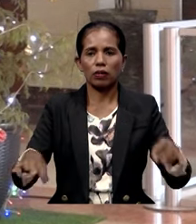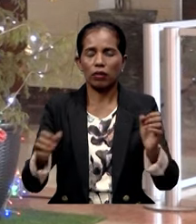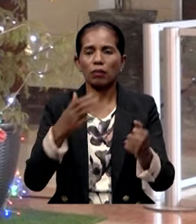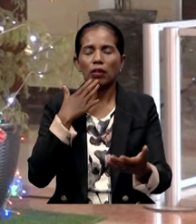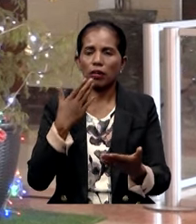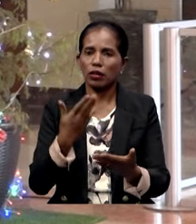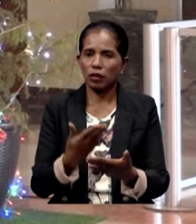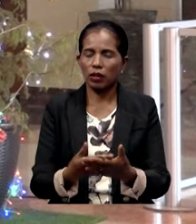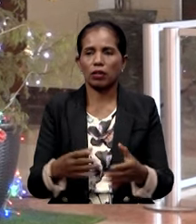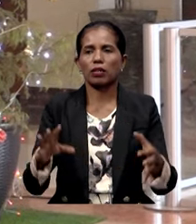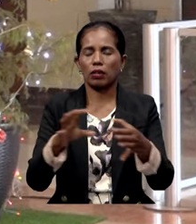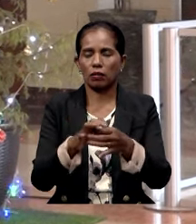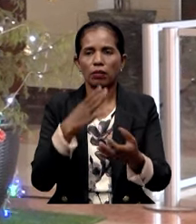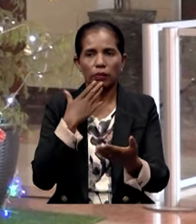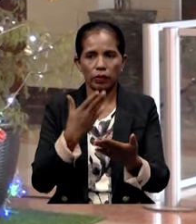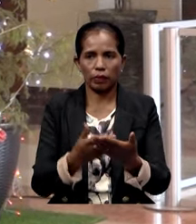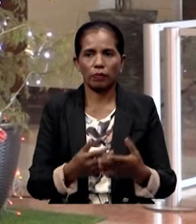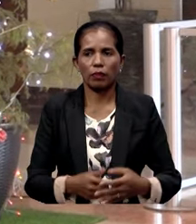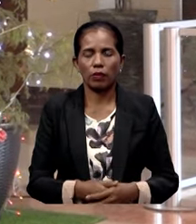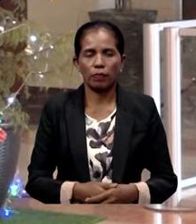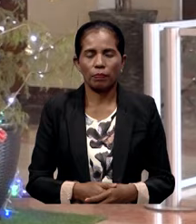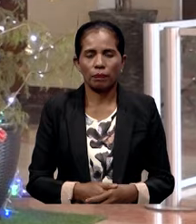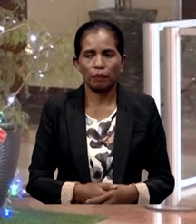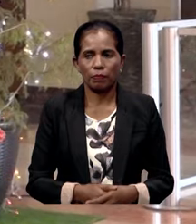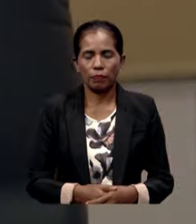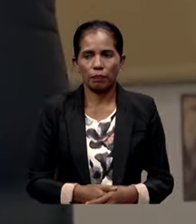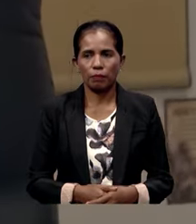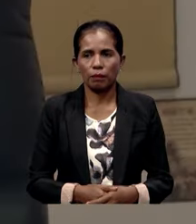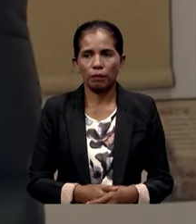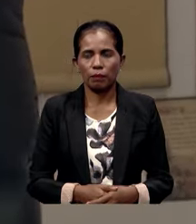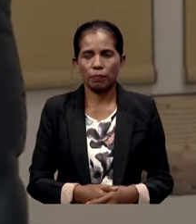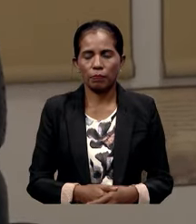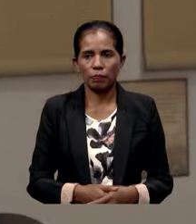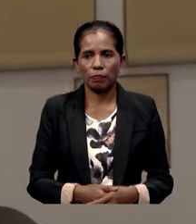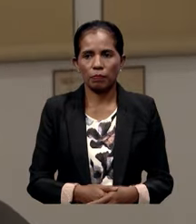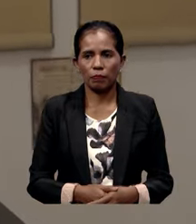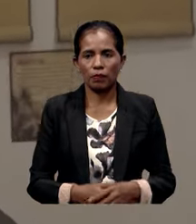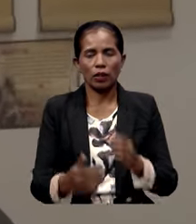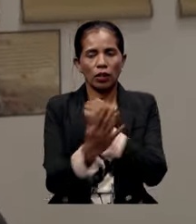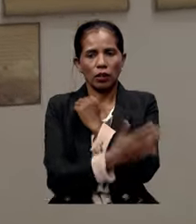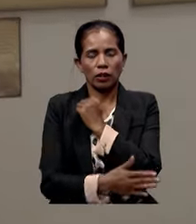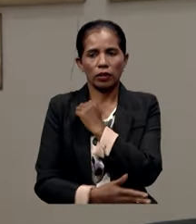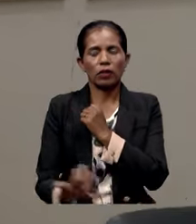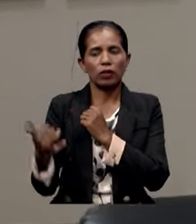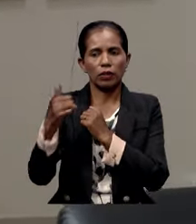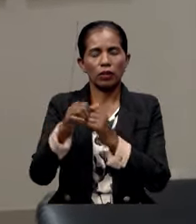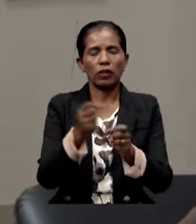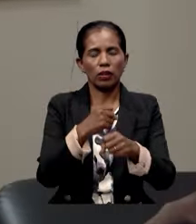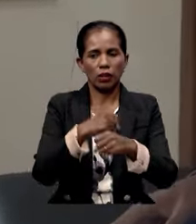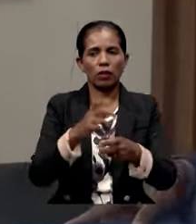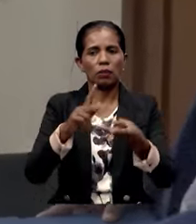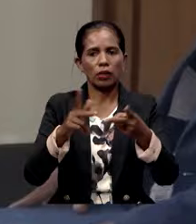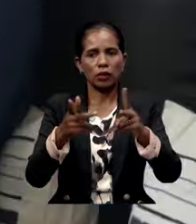que sustentável relacionamento e não vema que dia. Nação Sira nebe durante ne ralo parceiro